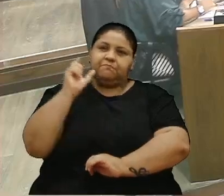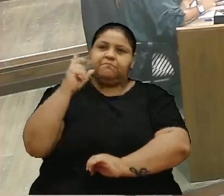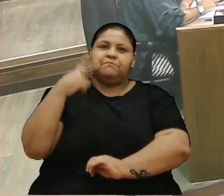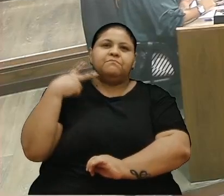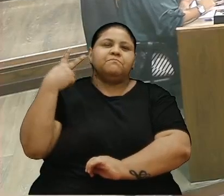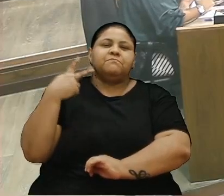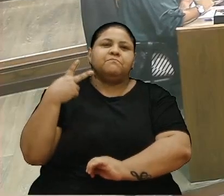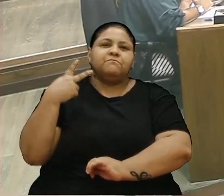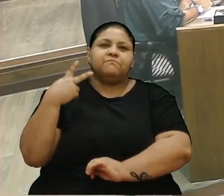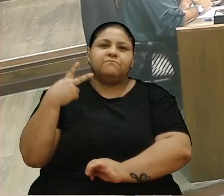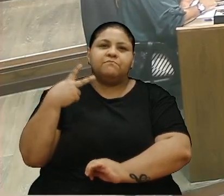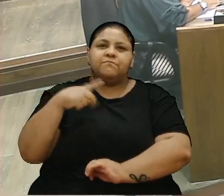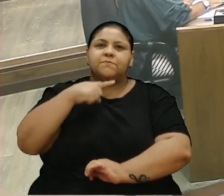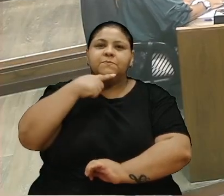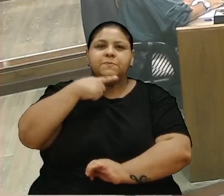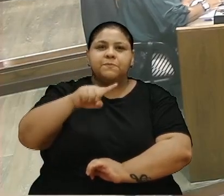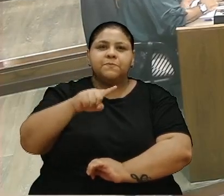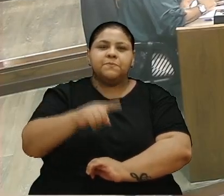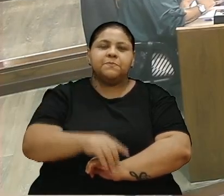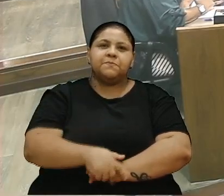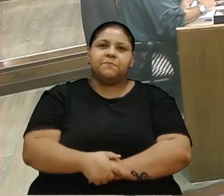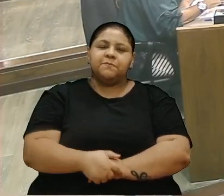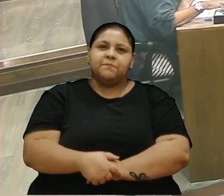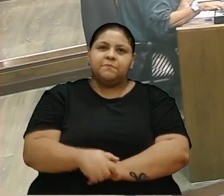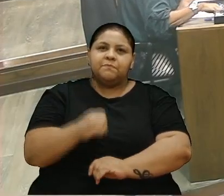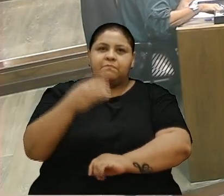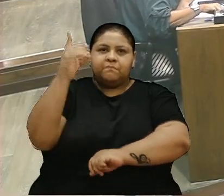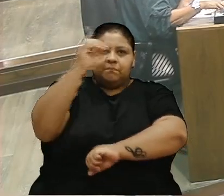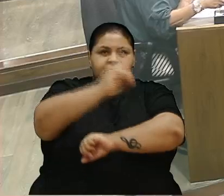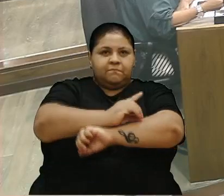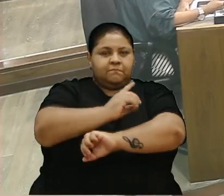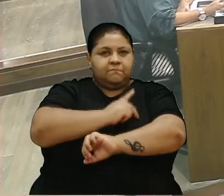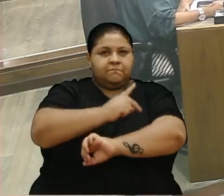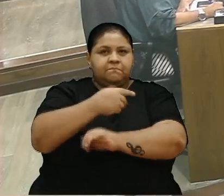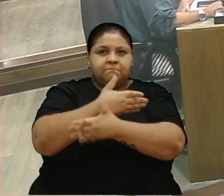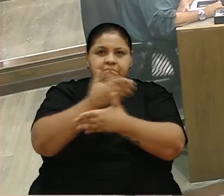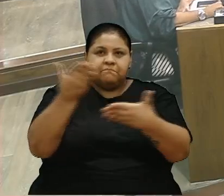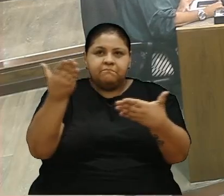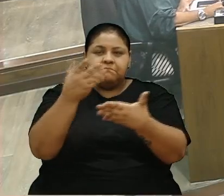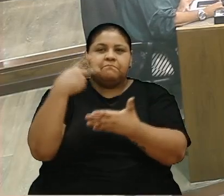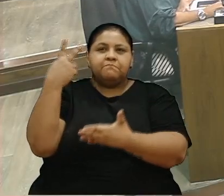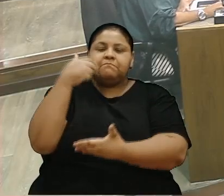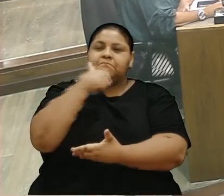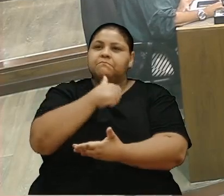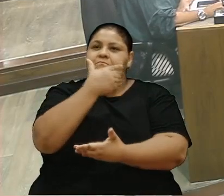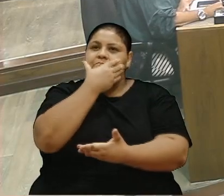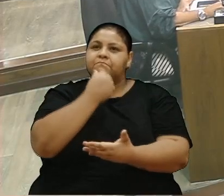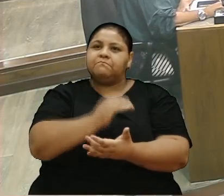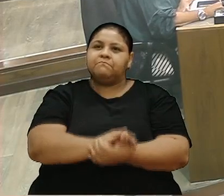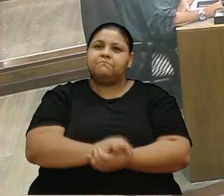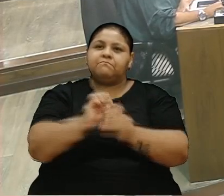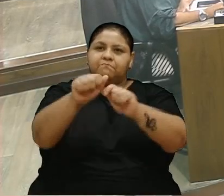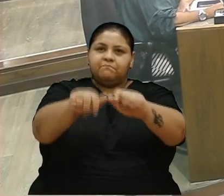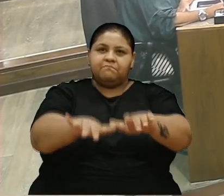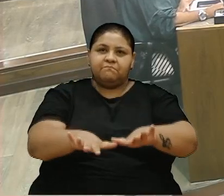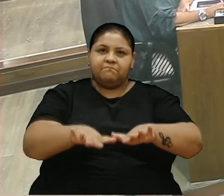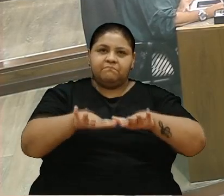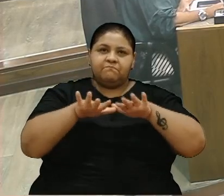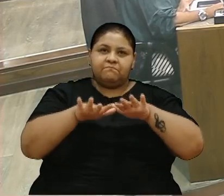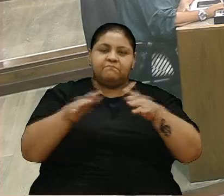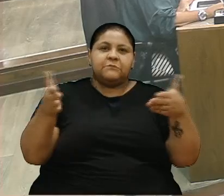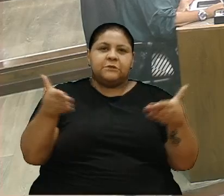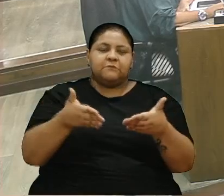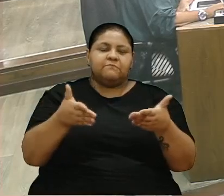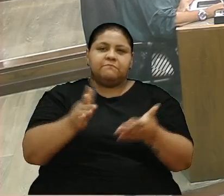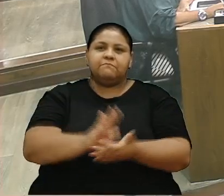Para o vereador Caleb Garbim. Bom dia, senhora presidente, nobres colegas vereadores e vereadoras, público que nos acompanha aqui nessa